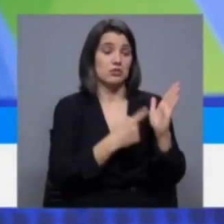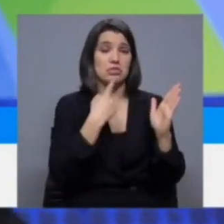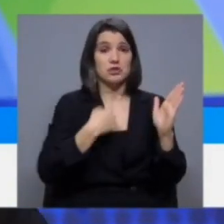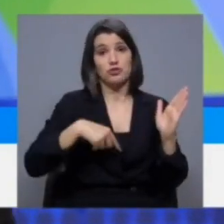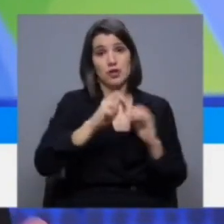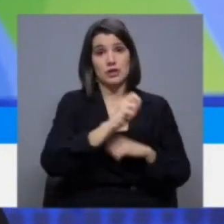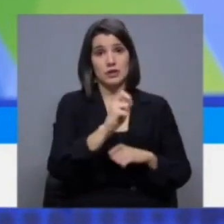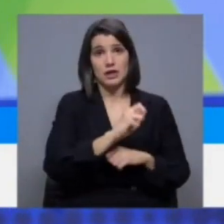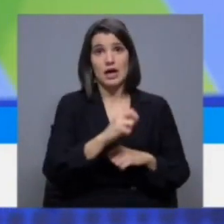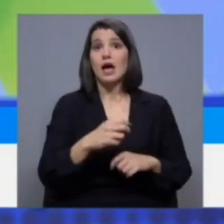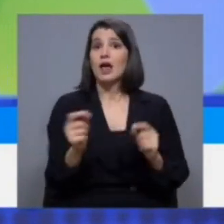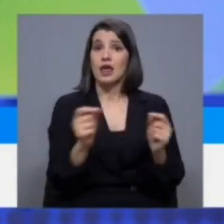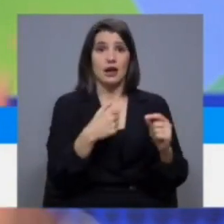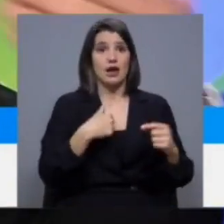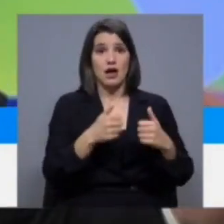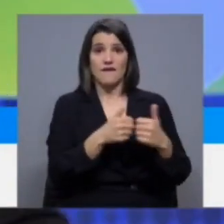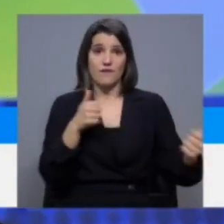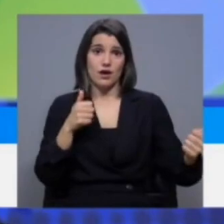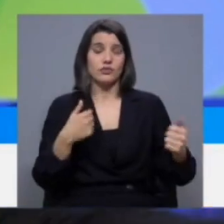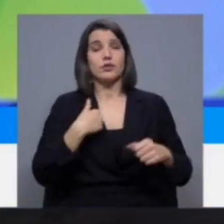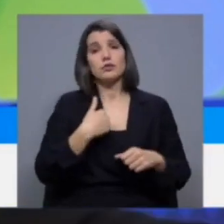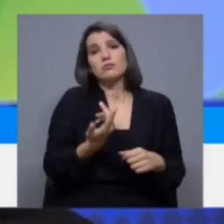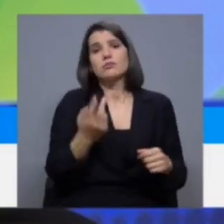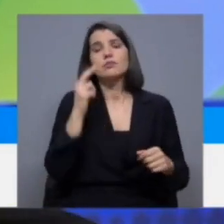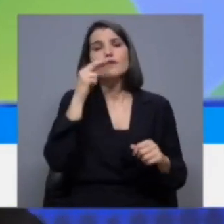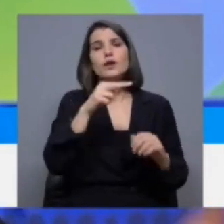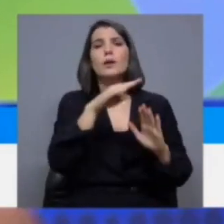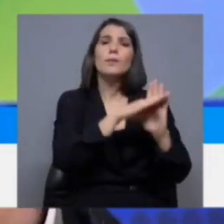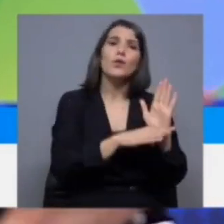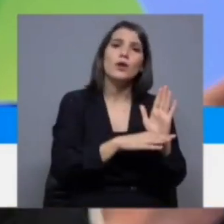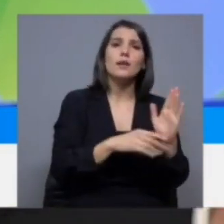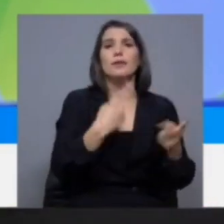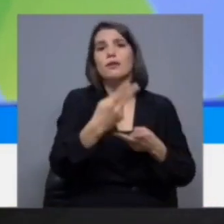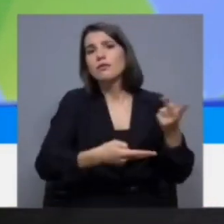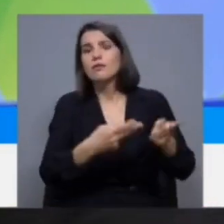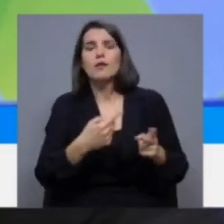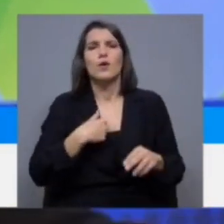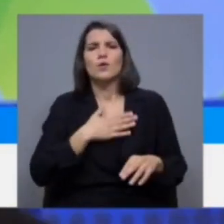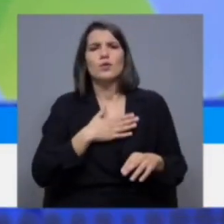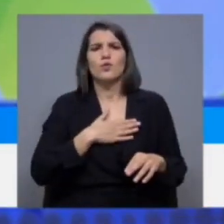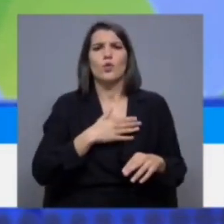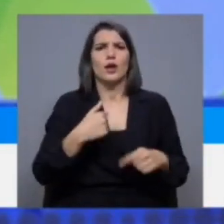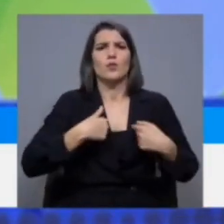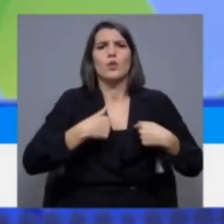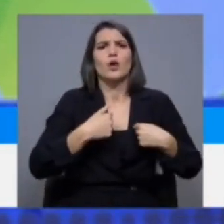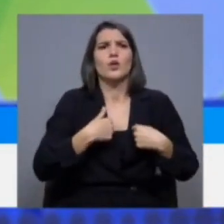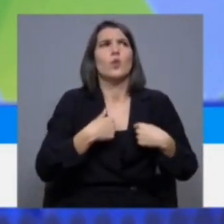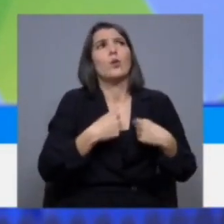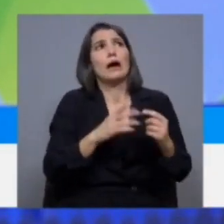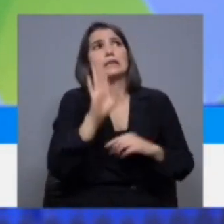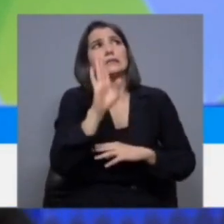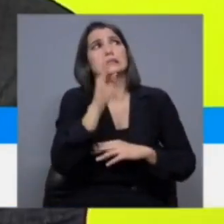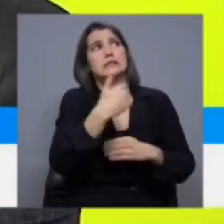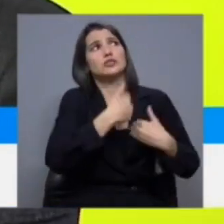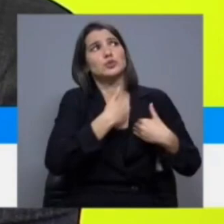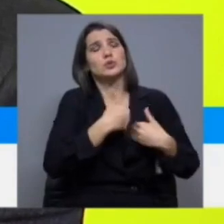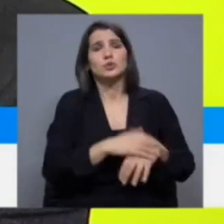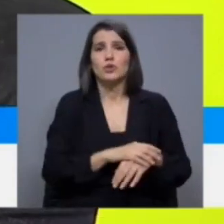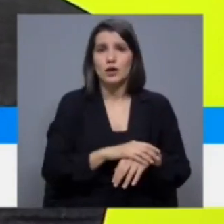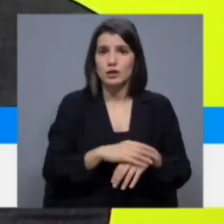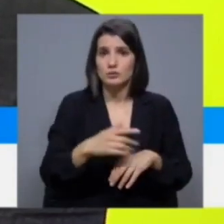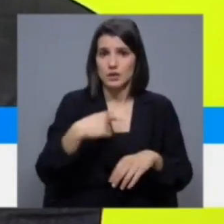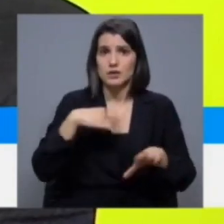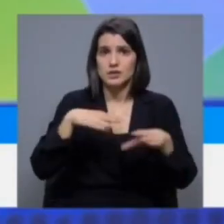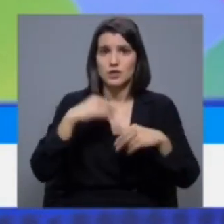Se for me descuido do debate agiremos com fazer Nossa consciência quero ver o programa e analisar não nos vamos colocar em bicos de pés mas é Denise e vamos